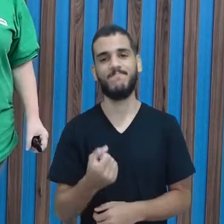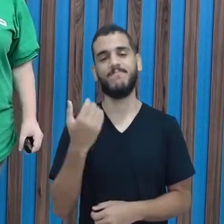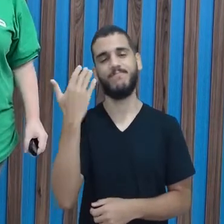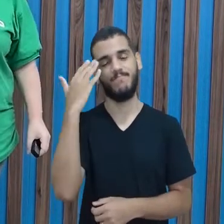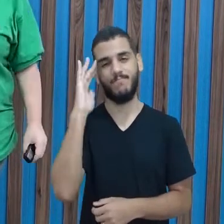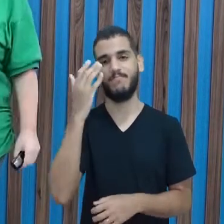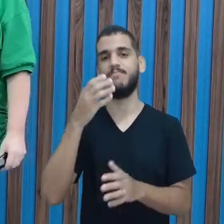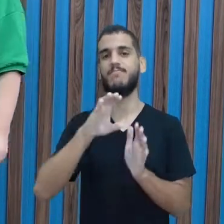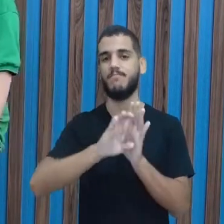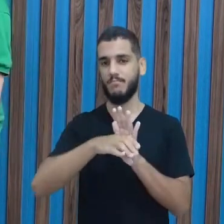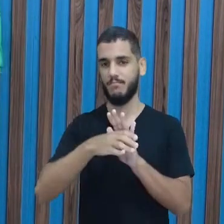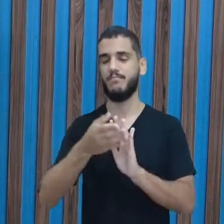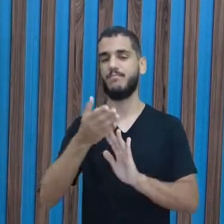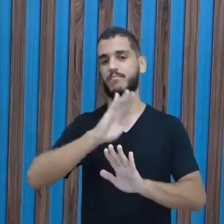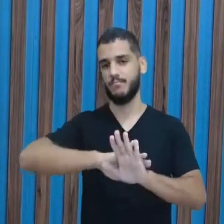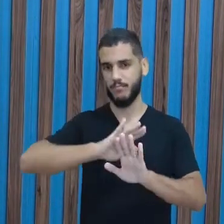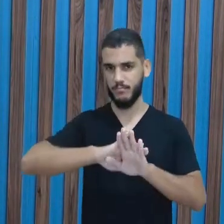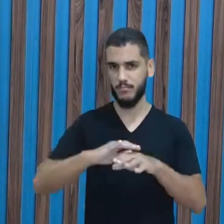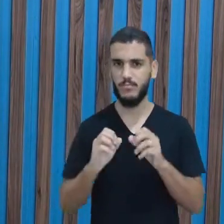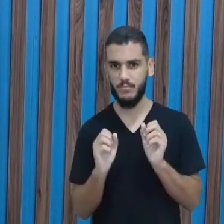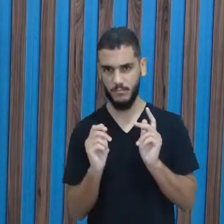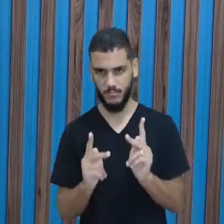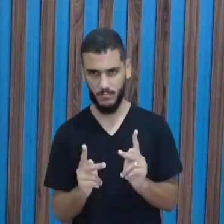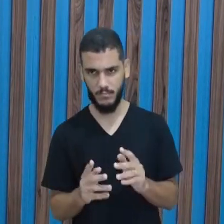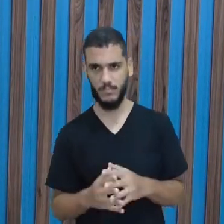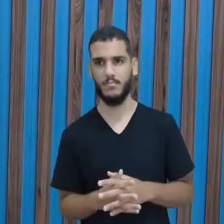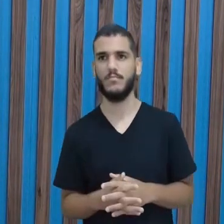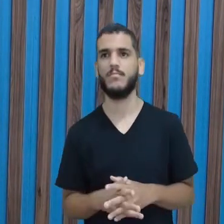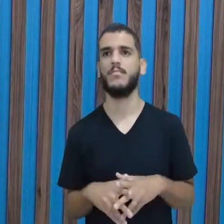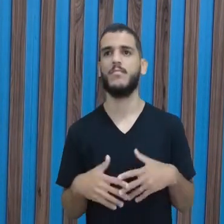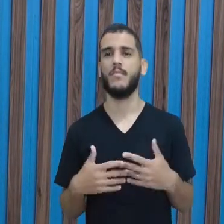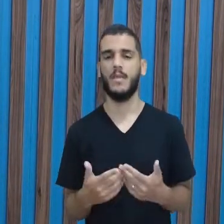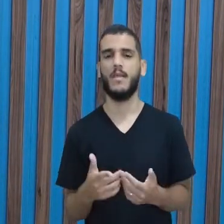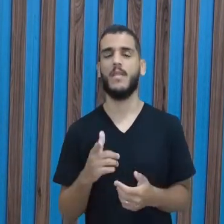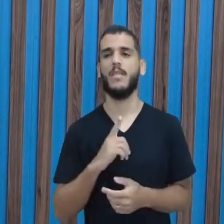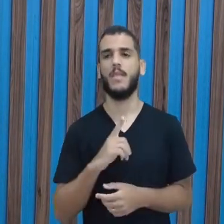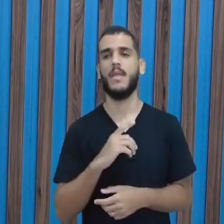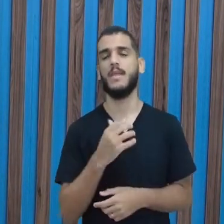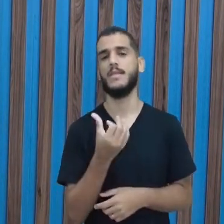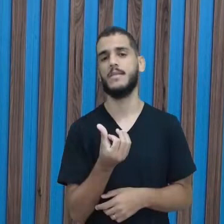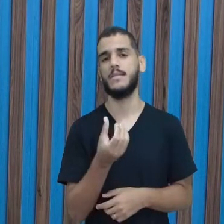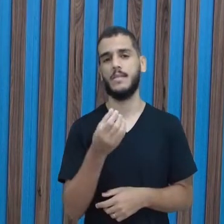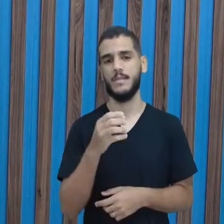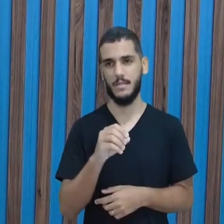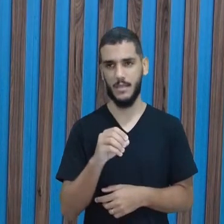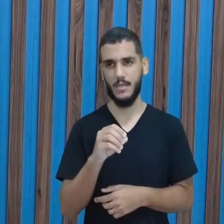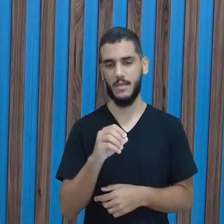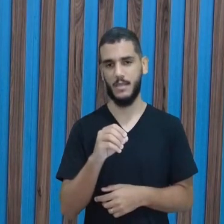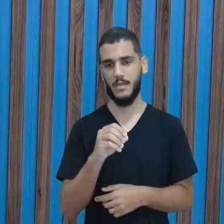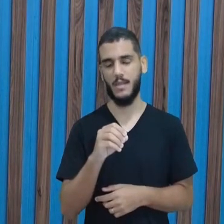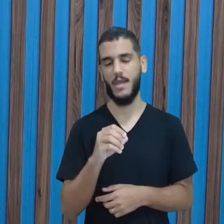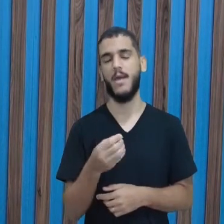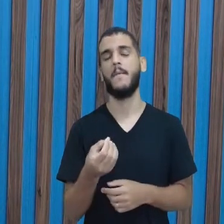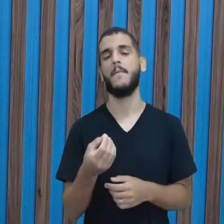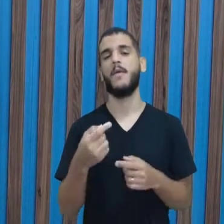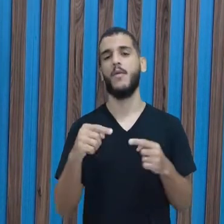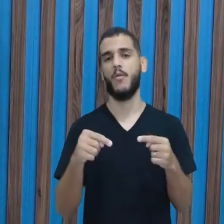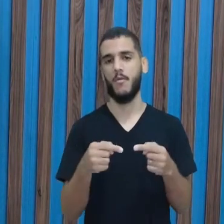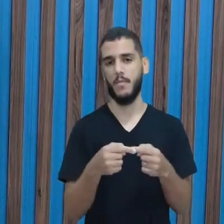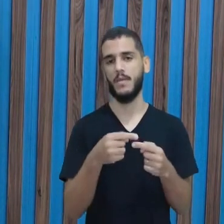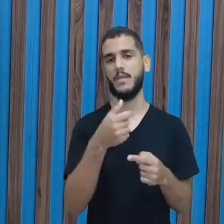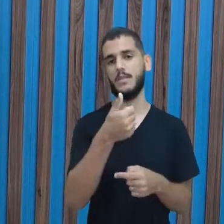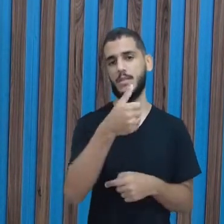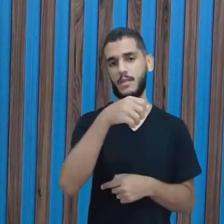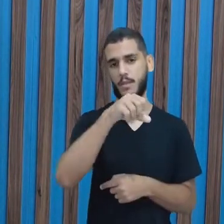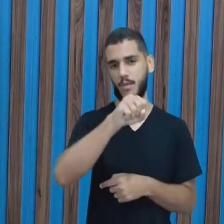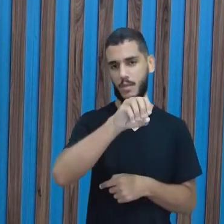um conceito. Então, novamente, aqui eu tenho 60 está para 180,